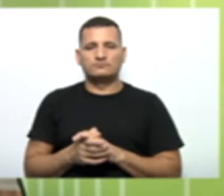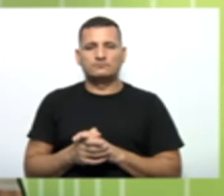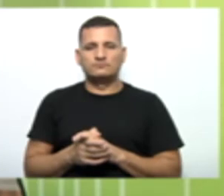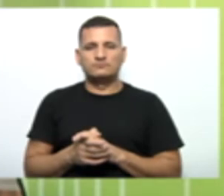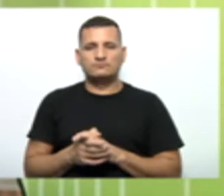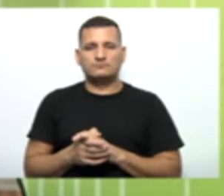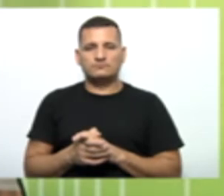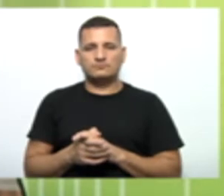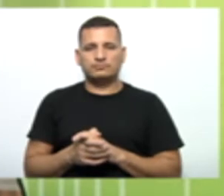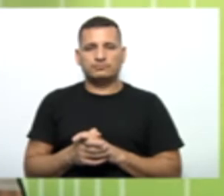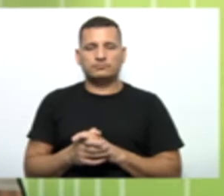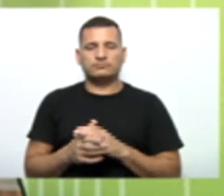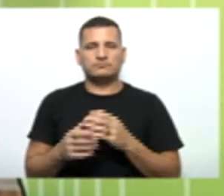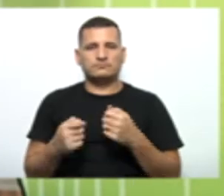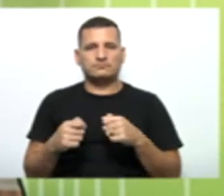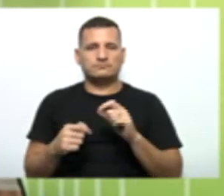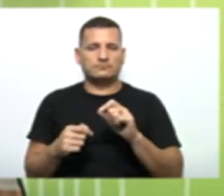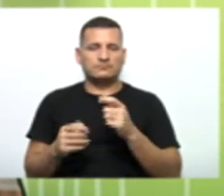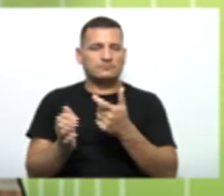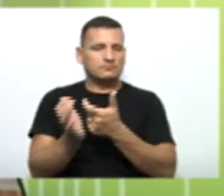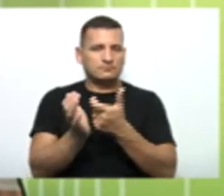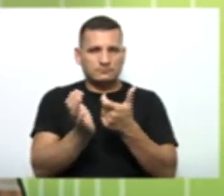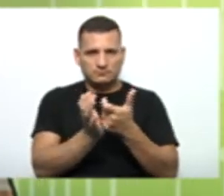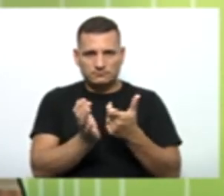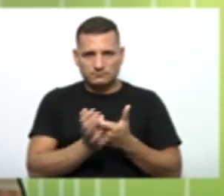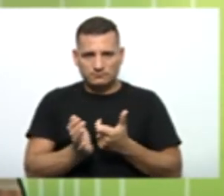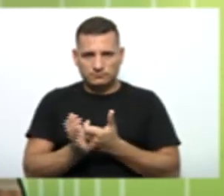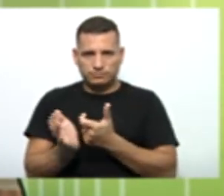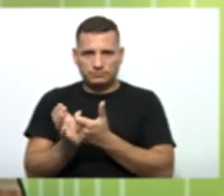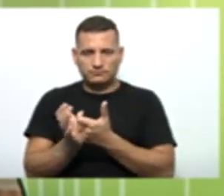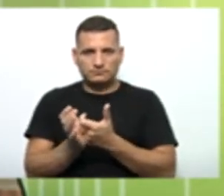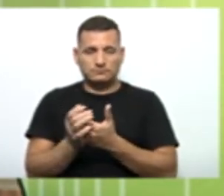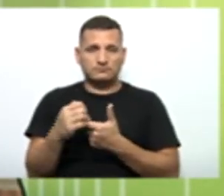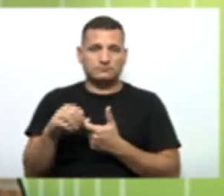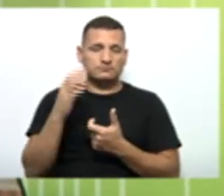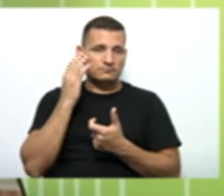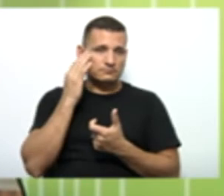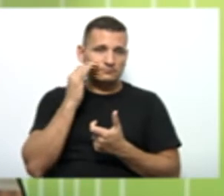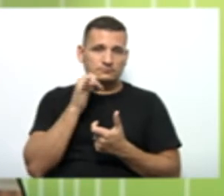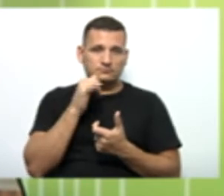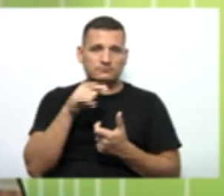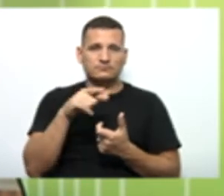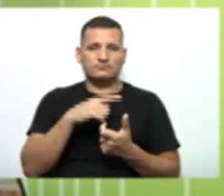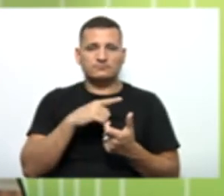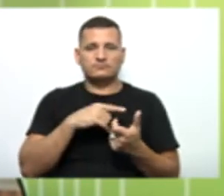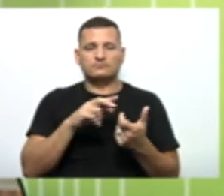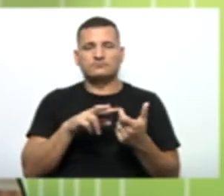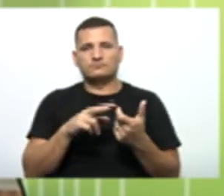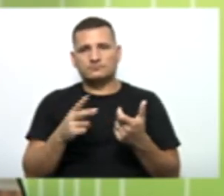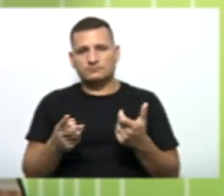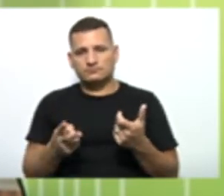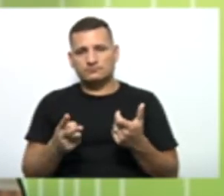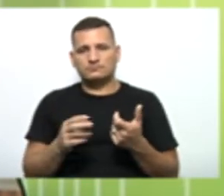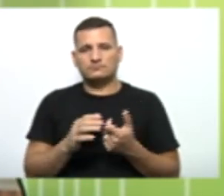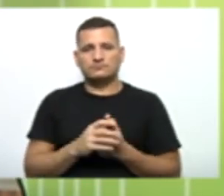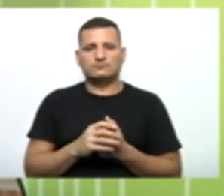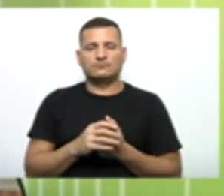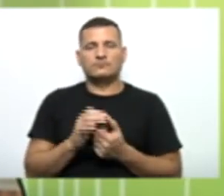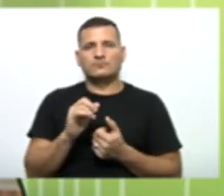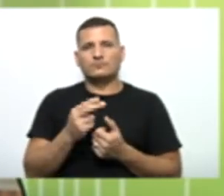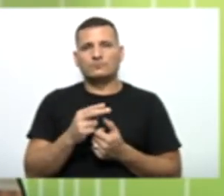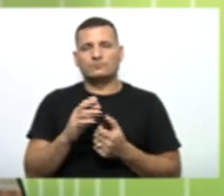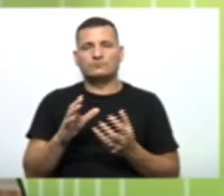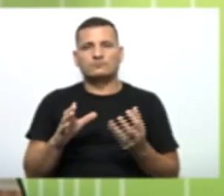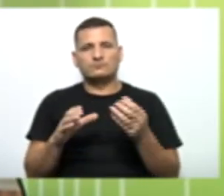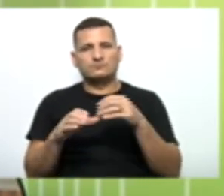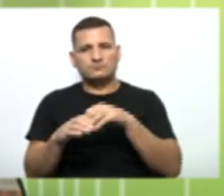classes para executar, certo? Então você precisa saber se ela vai herdar, certo? Se ela vai fazer uma